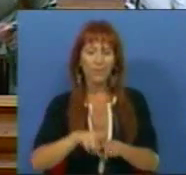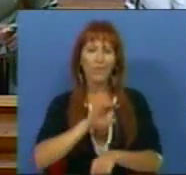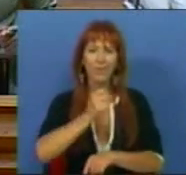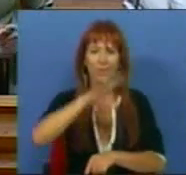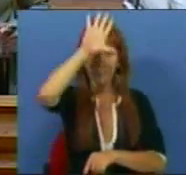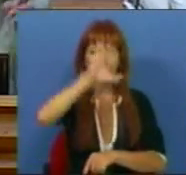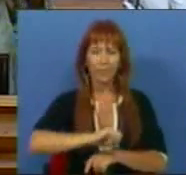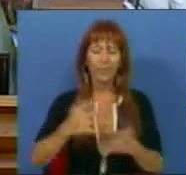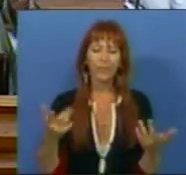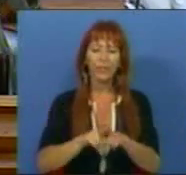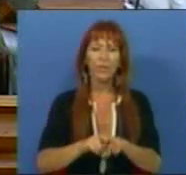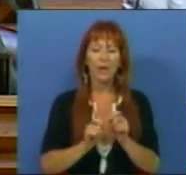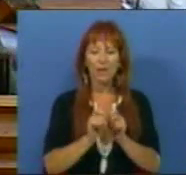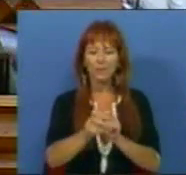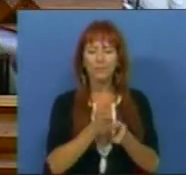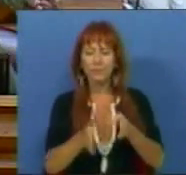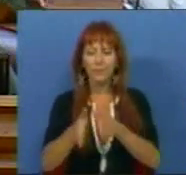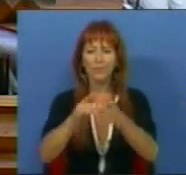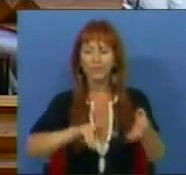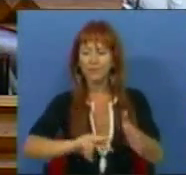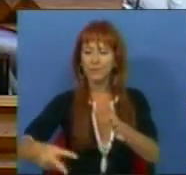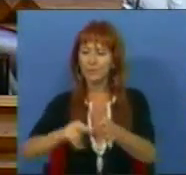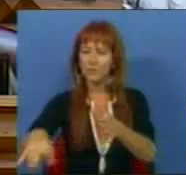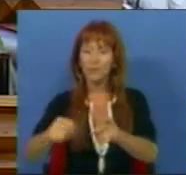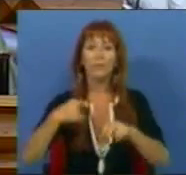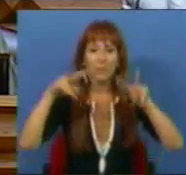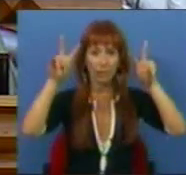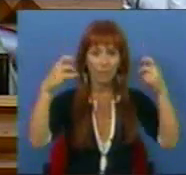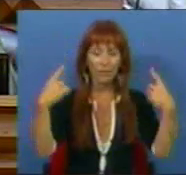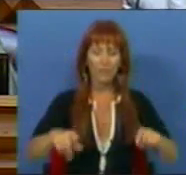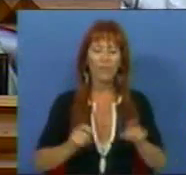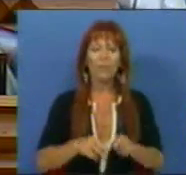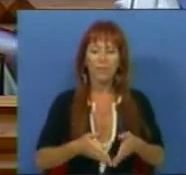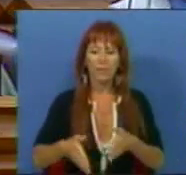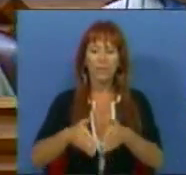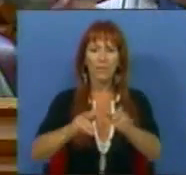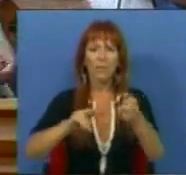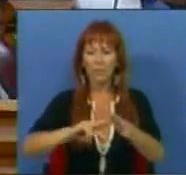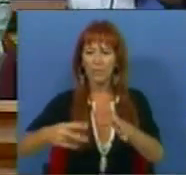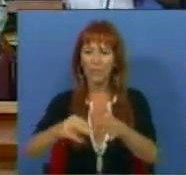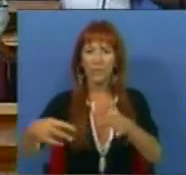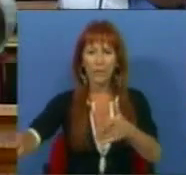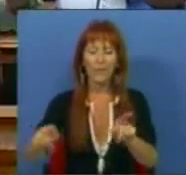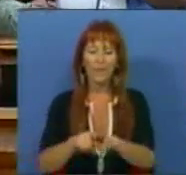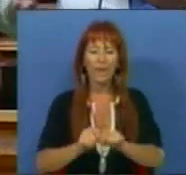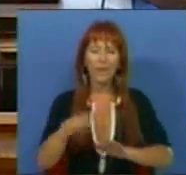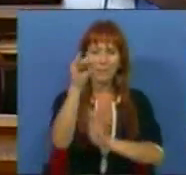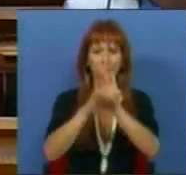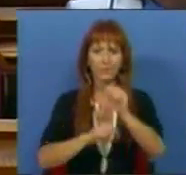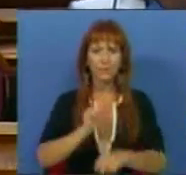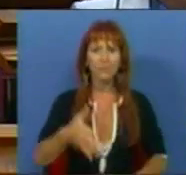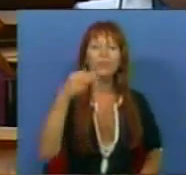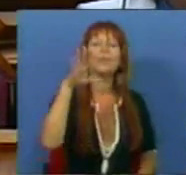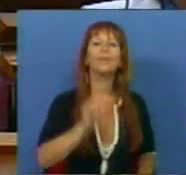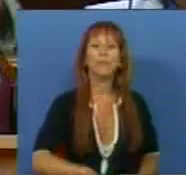Sr. Primeiro-Ministro, a linha de rumo reformista, eu estou a citar a linha de rumo reformista do programa do